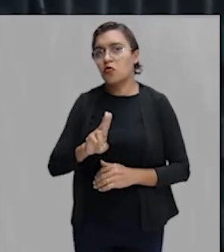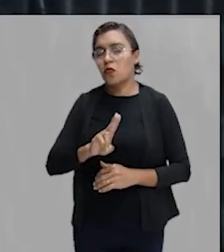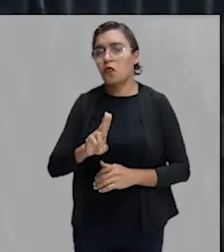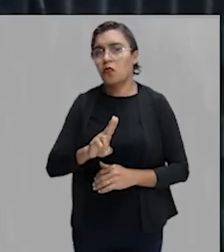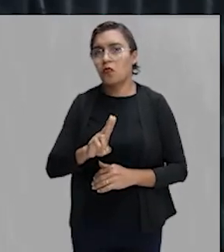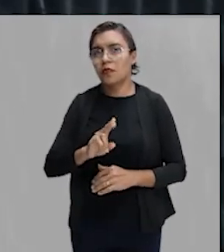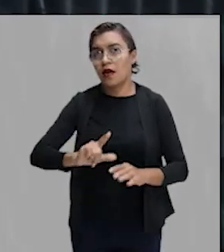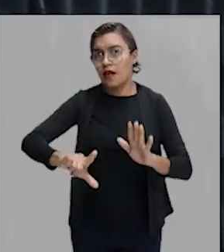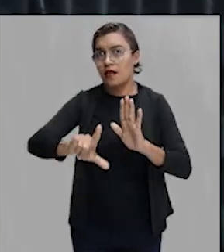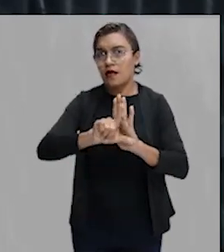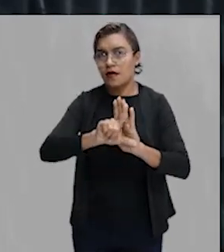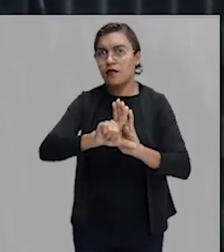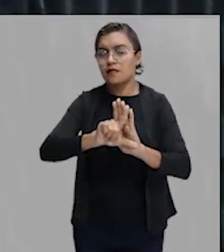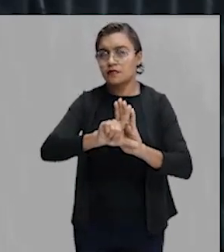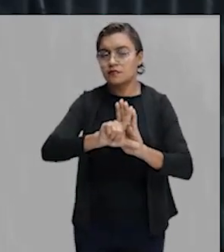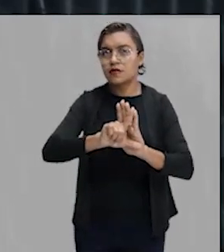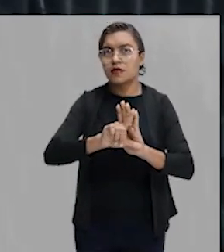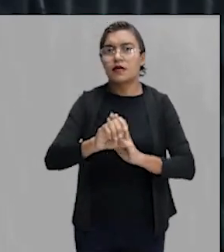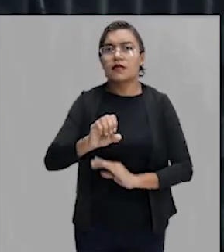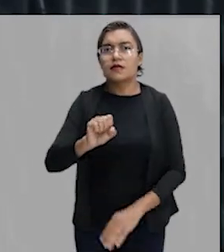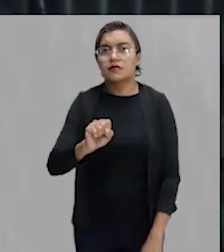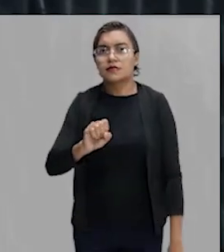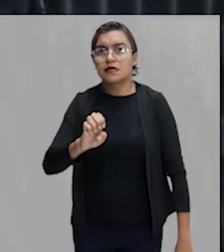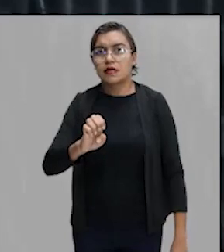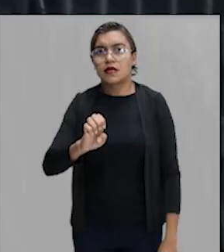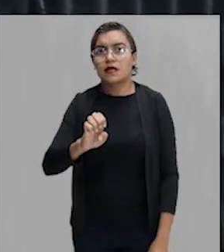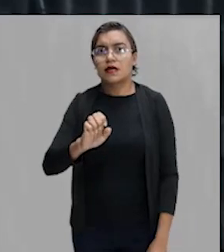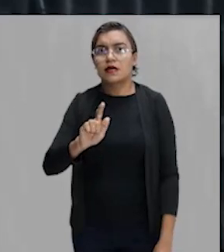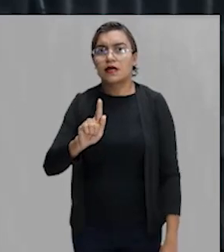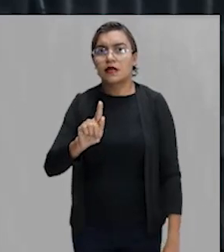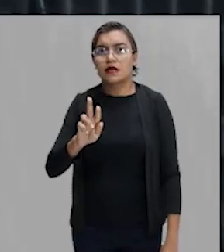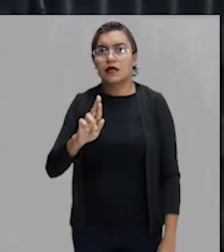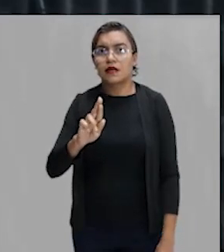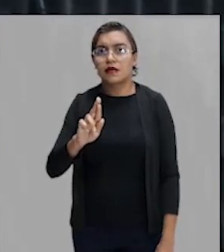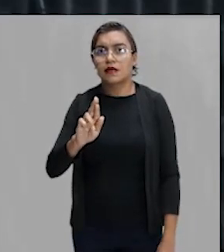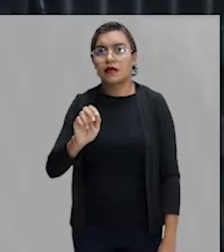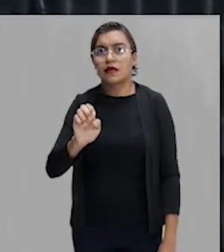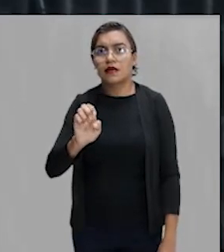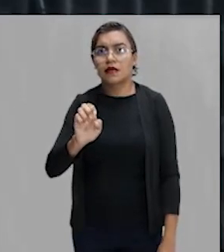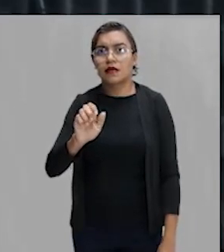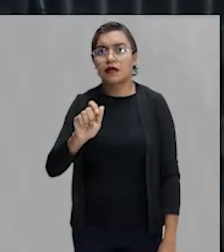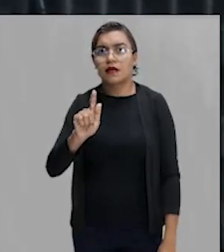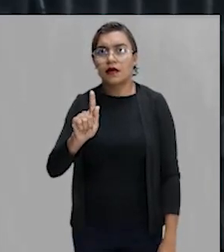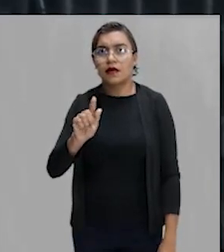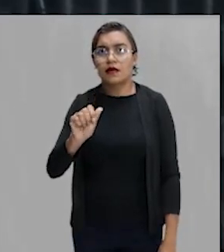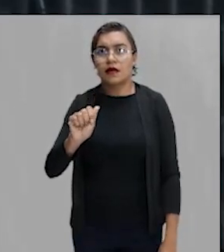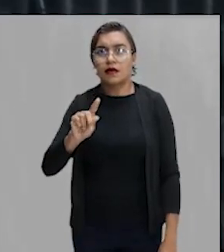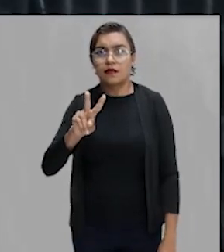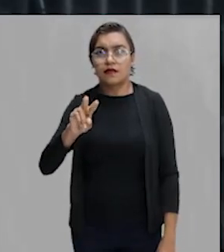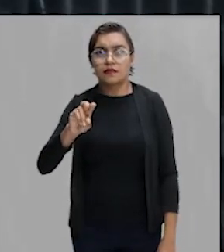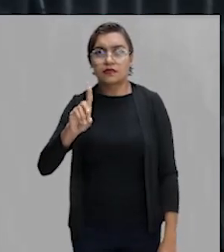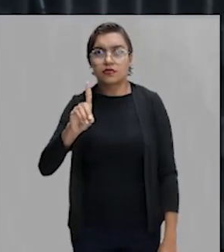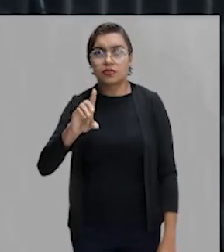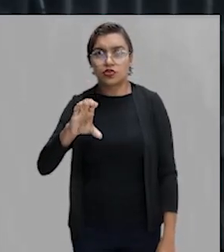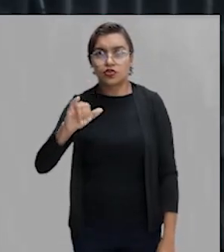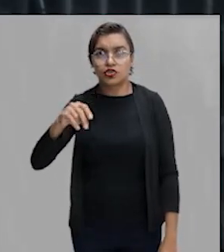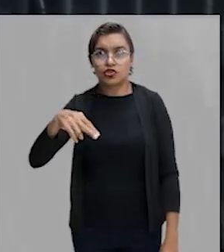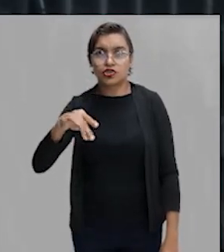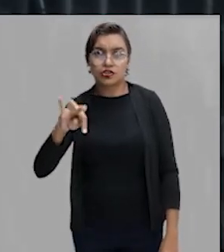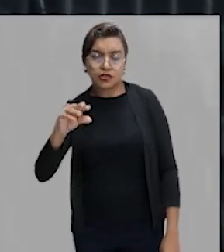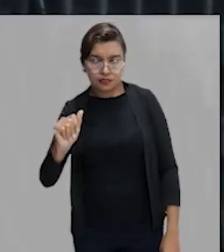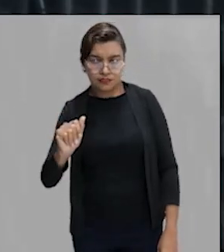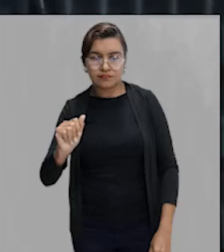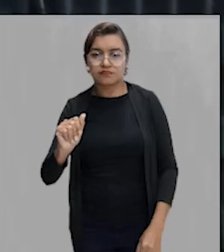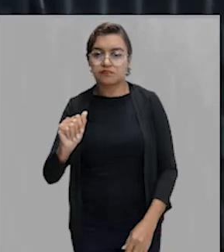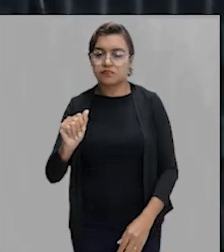leis segregacionistas, atenção, segregavam racialmente determinados